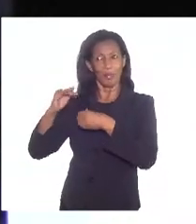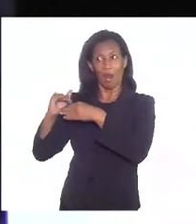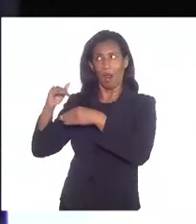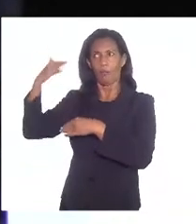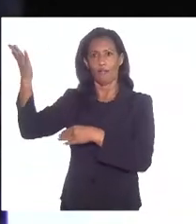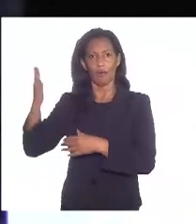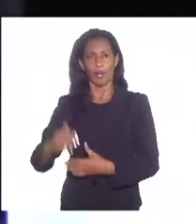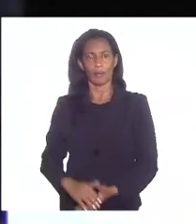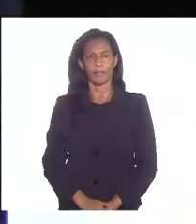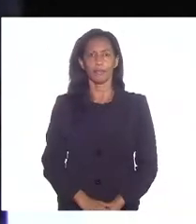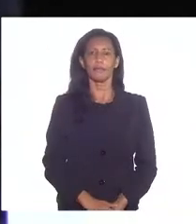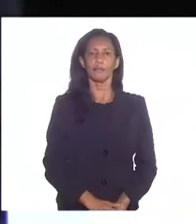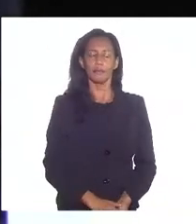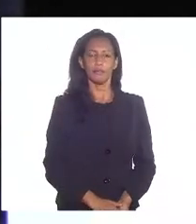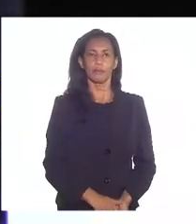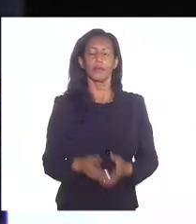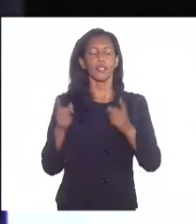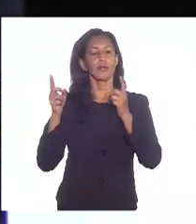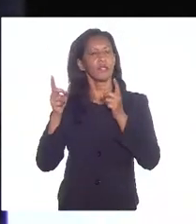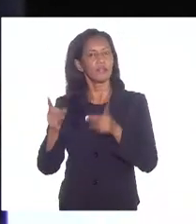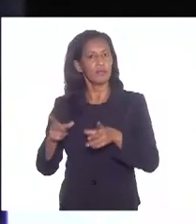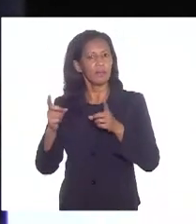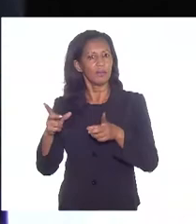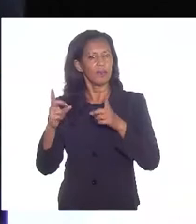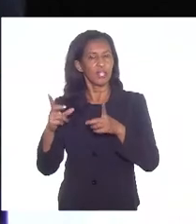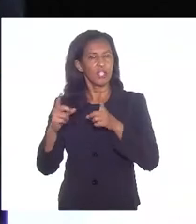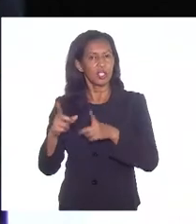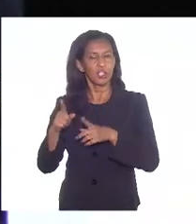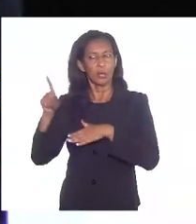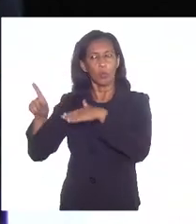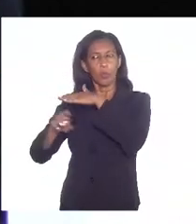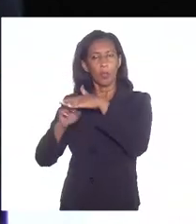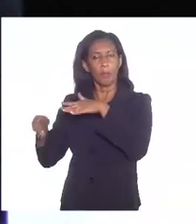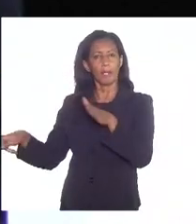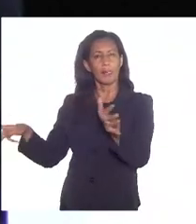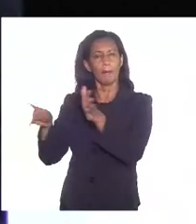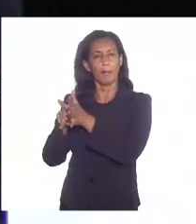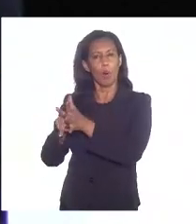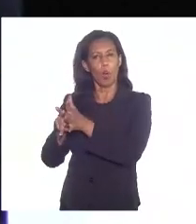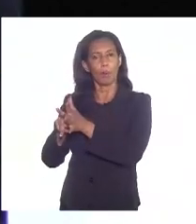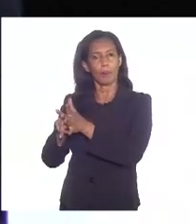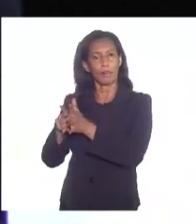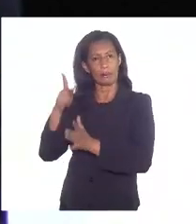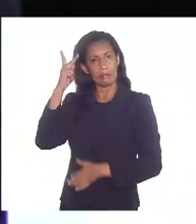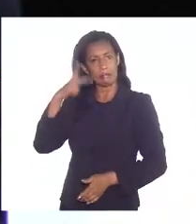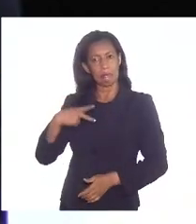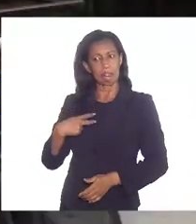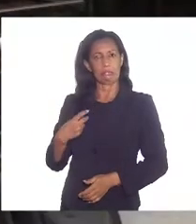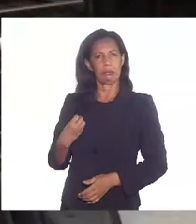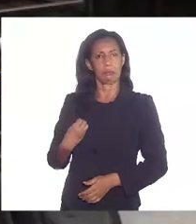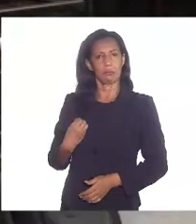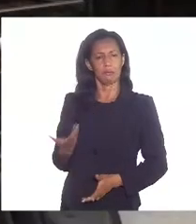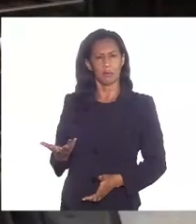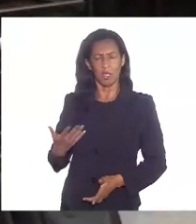fora, vendia para uma subsidiária dela. Qual foi a nossa